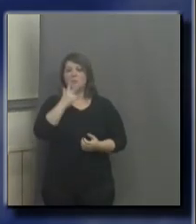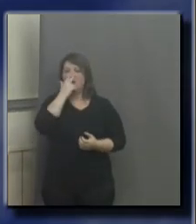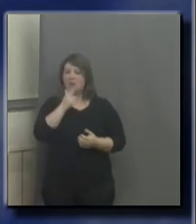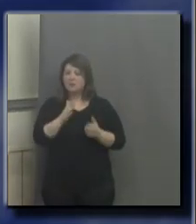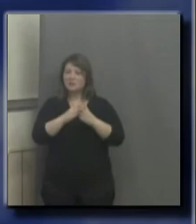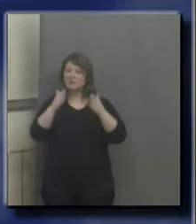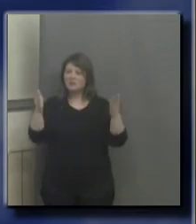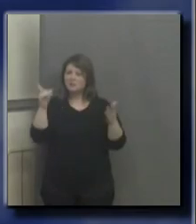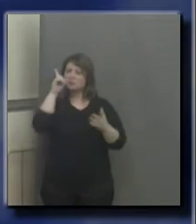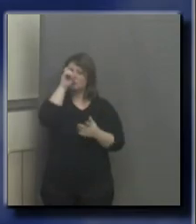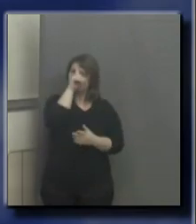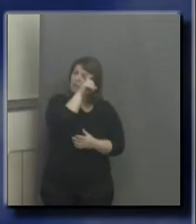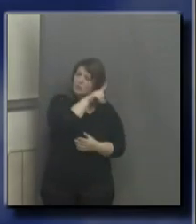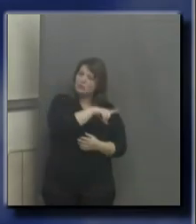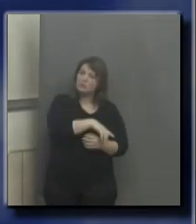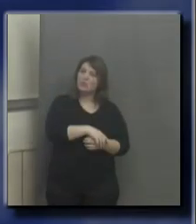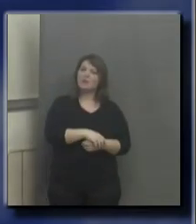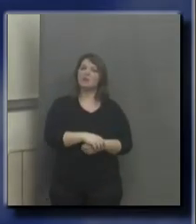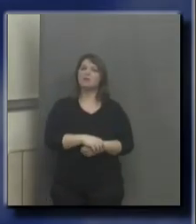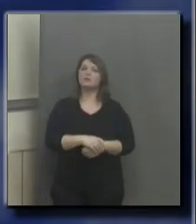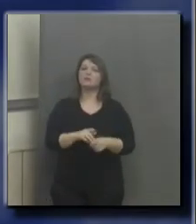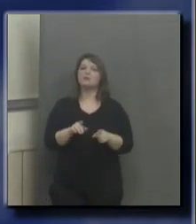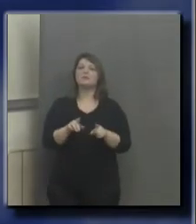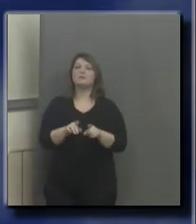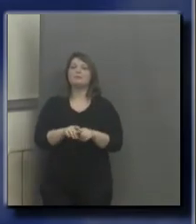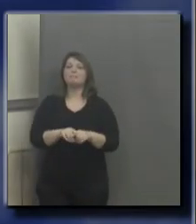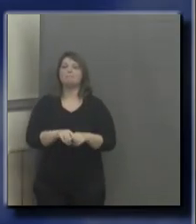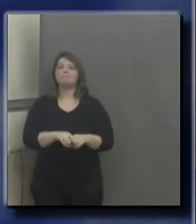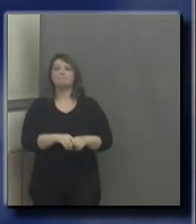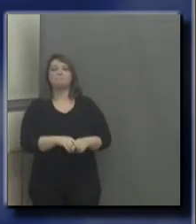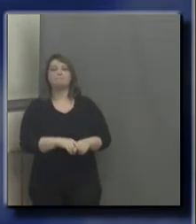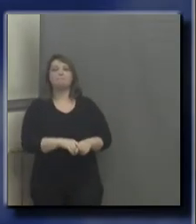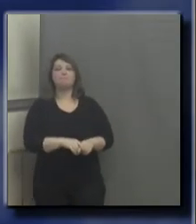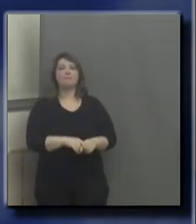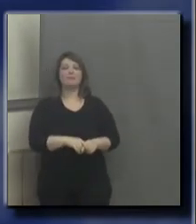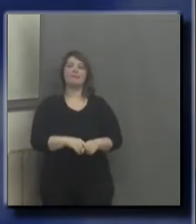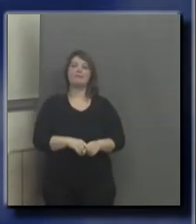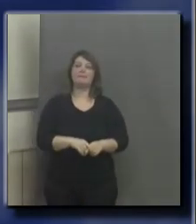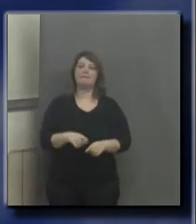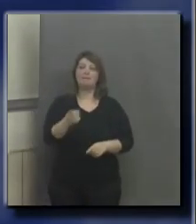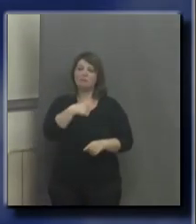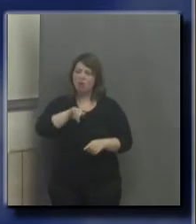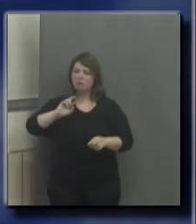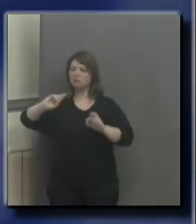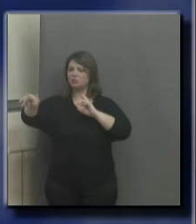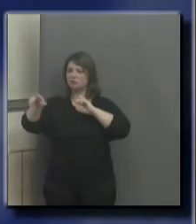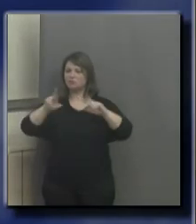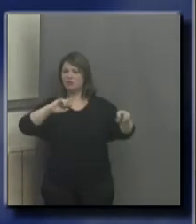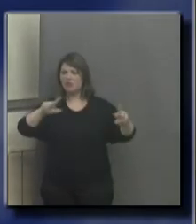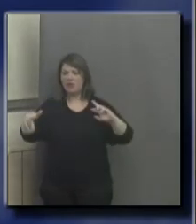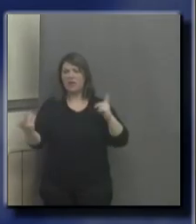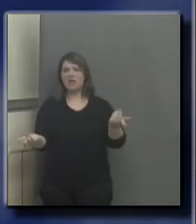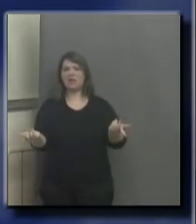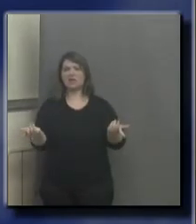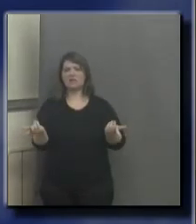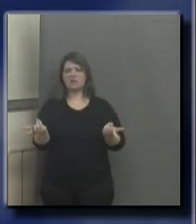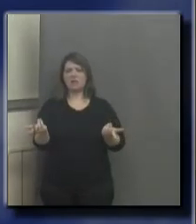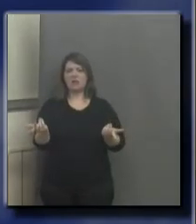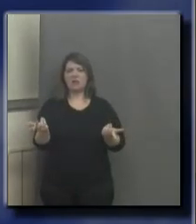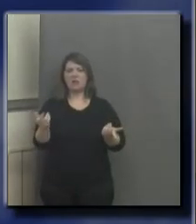grandes desafios em relação à nossa própria diversidade, às nossas diferenças